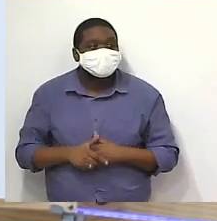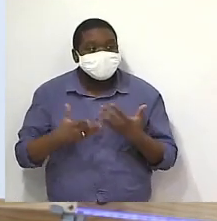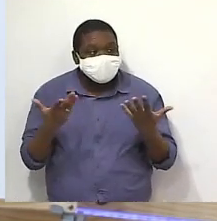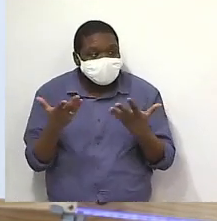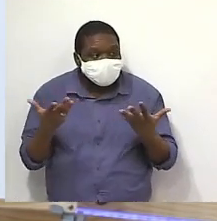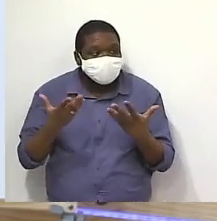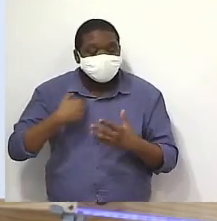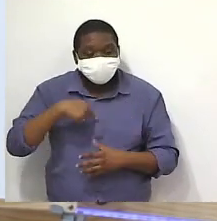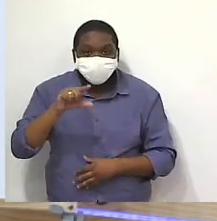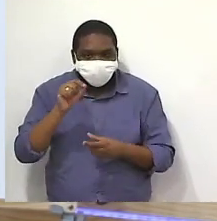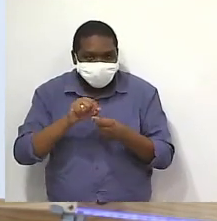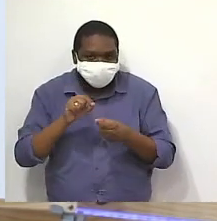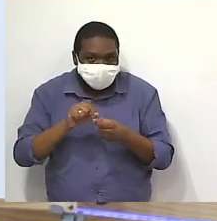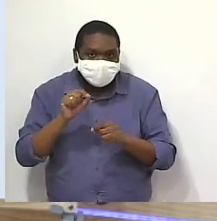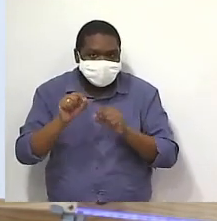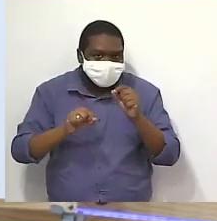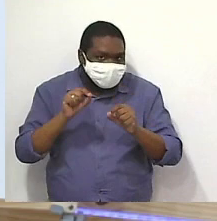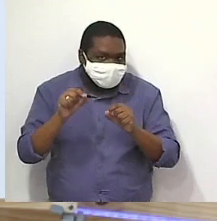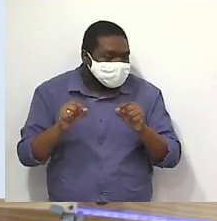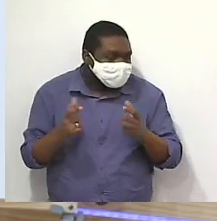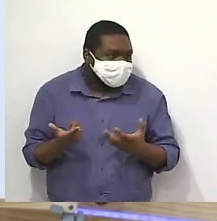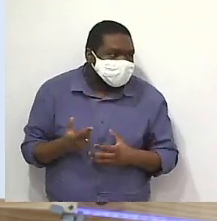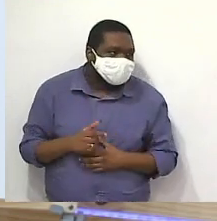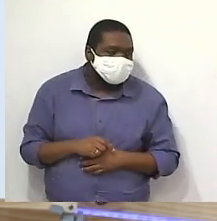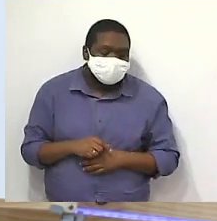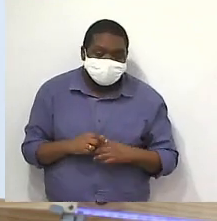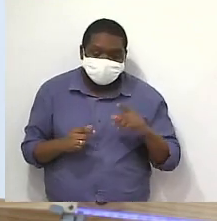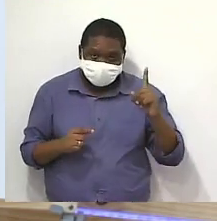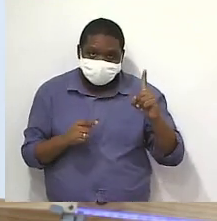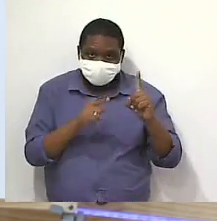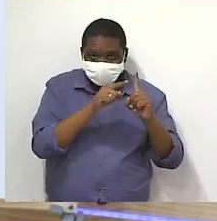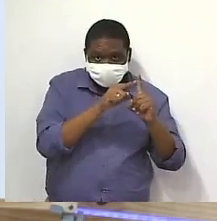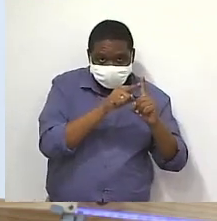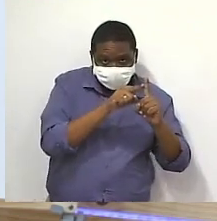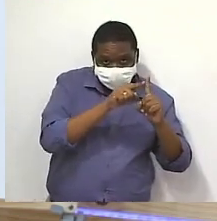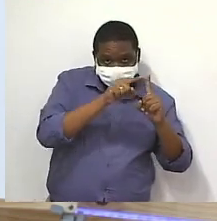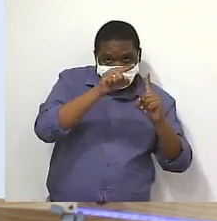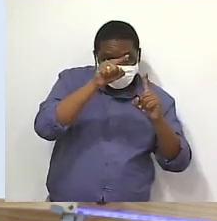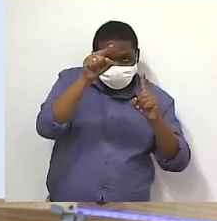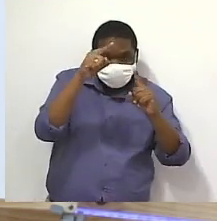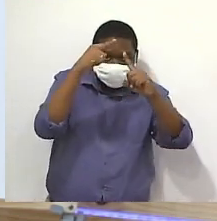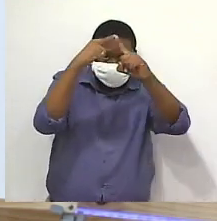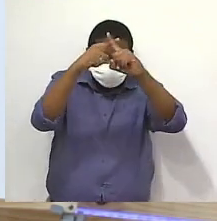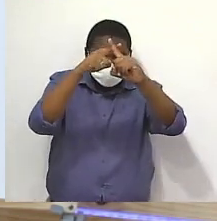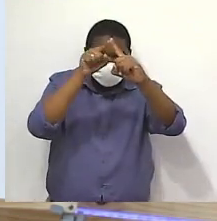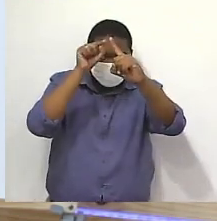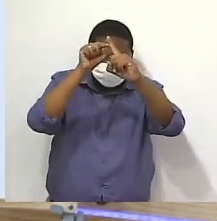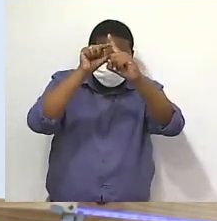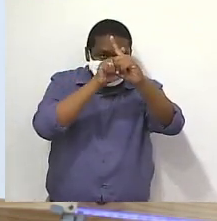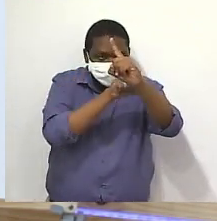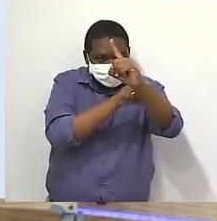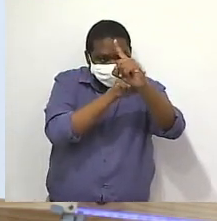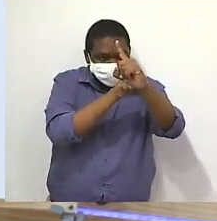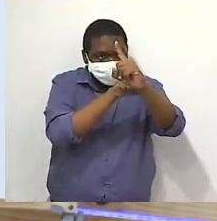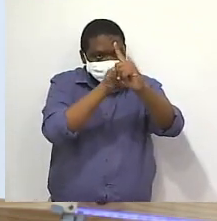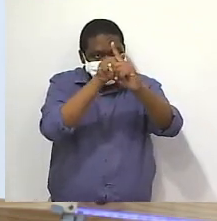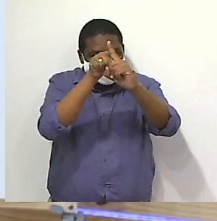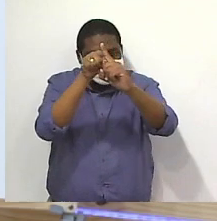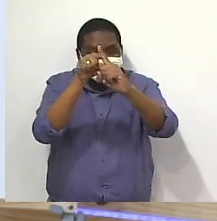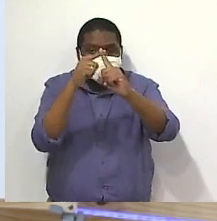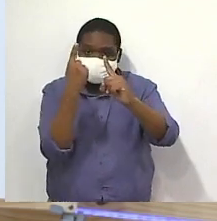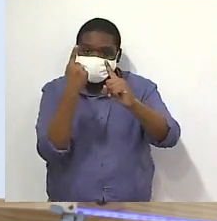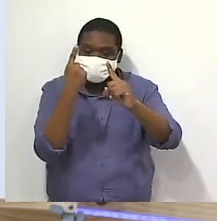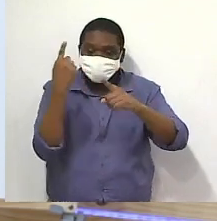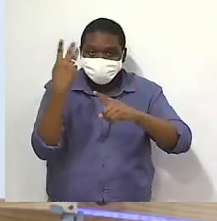Agora eu vou fazer ligando esse ponto a esse ponto de encontro, que um é o raio com 4, o outro